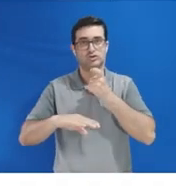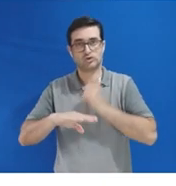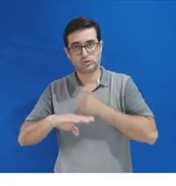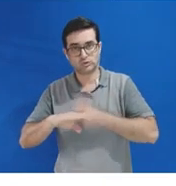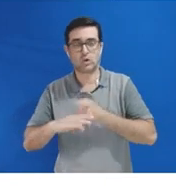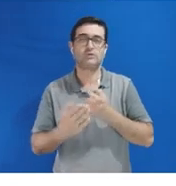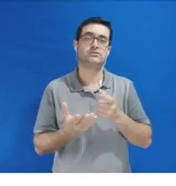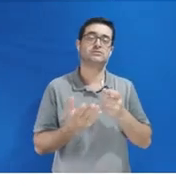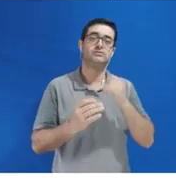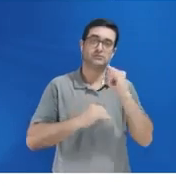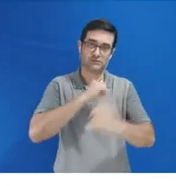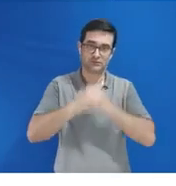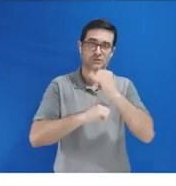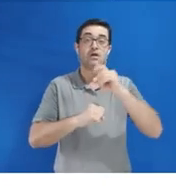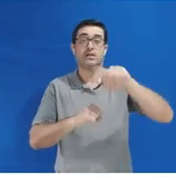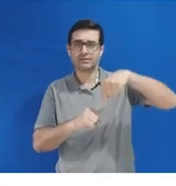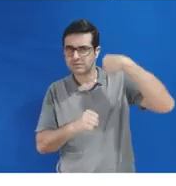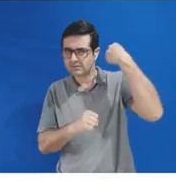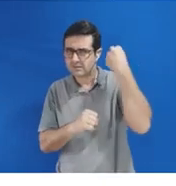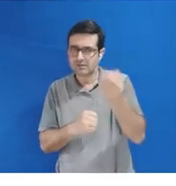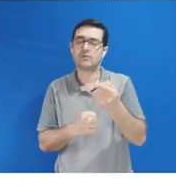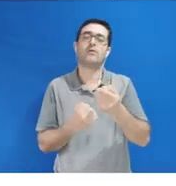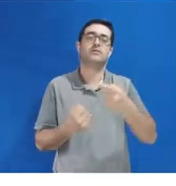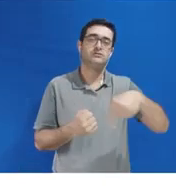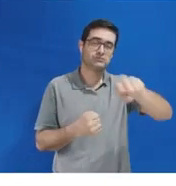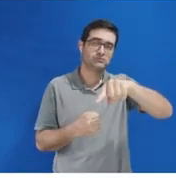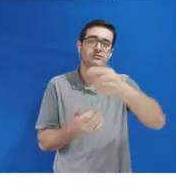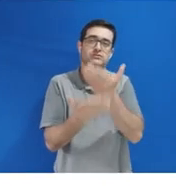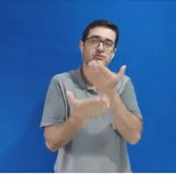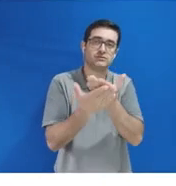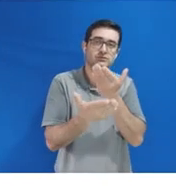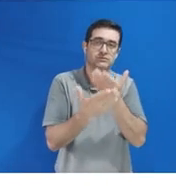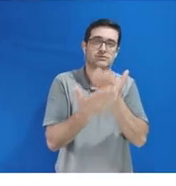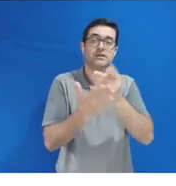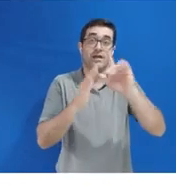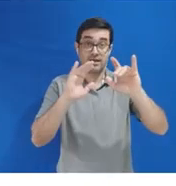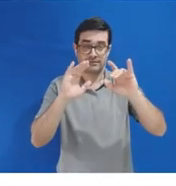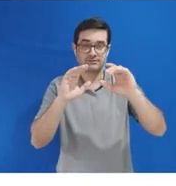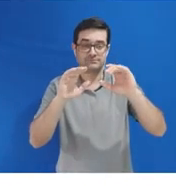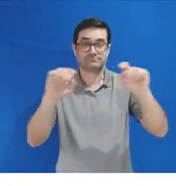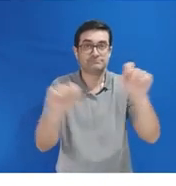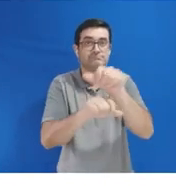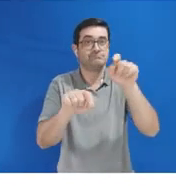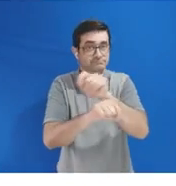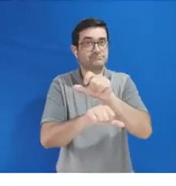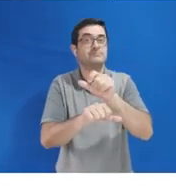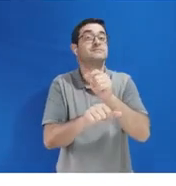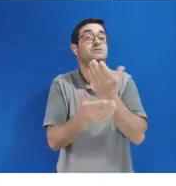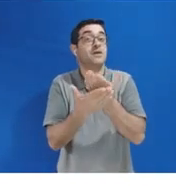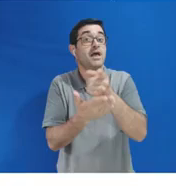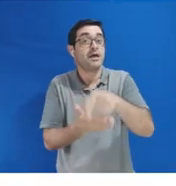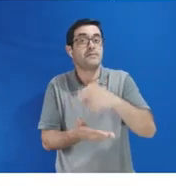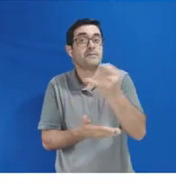dos compostos iônicos. Na próxima aula a gente já vai começar a falar sobre a ligação covalente. Então,